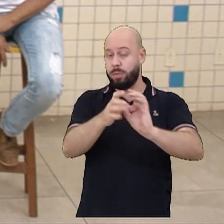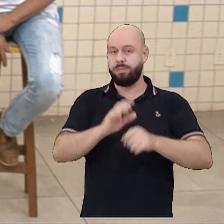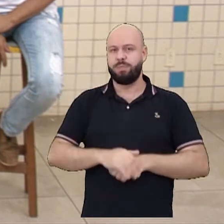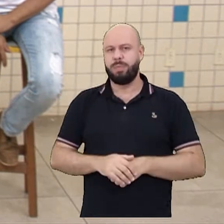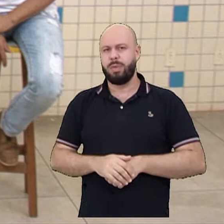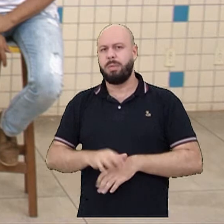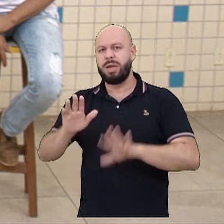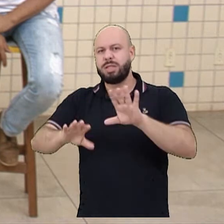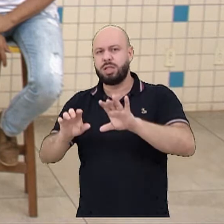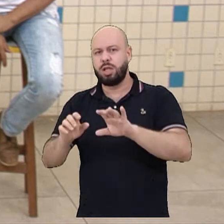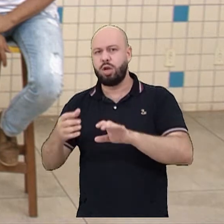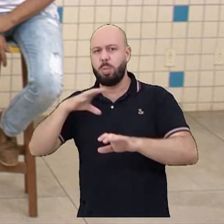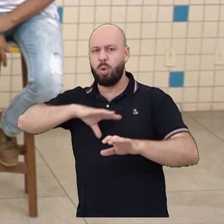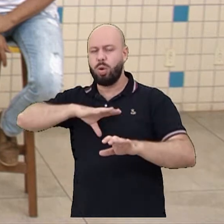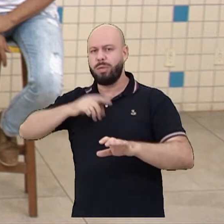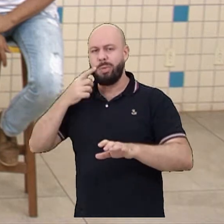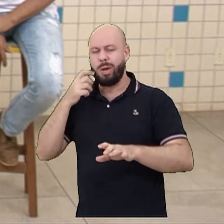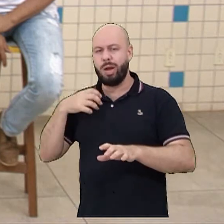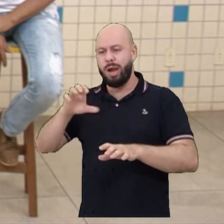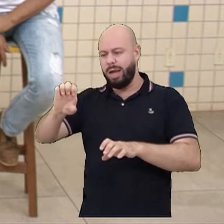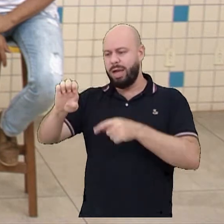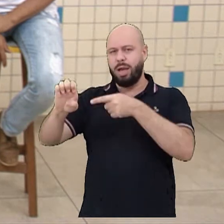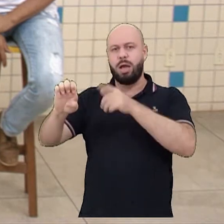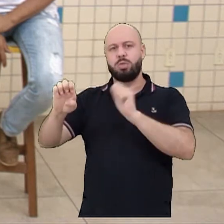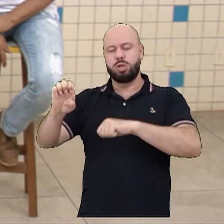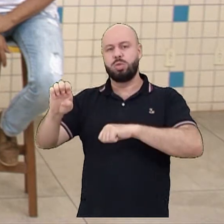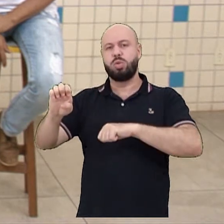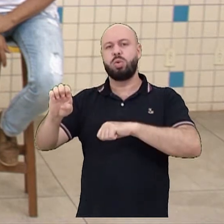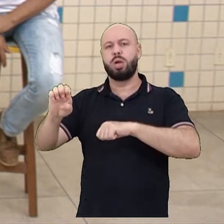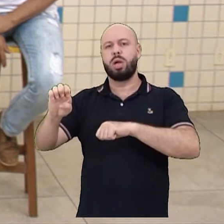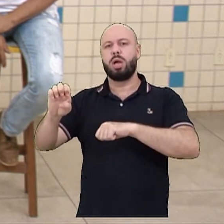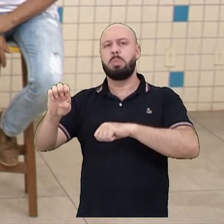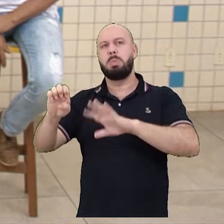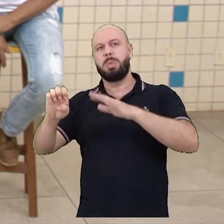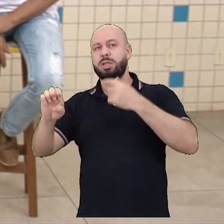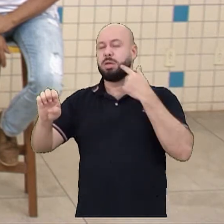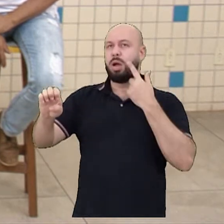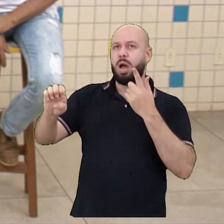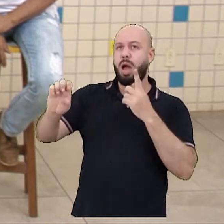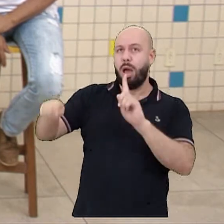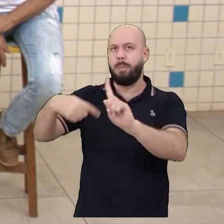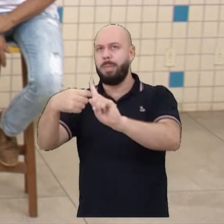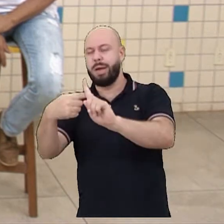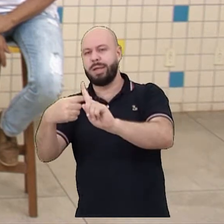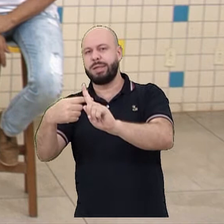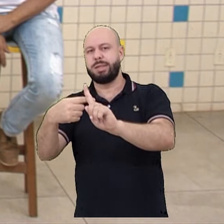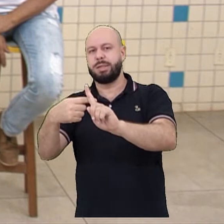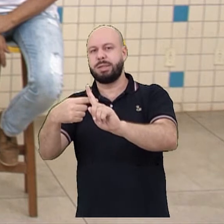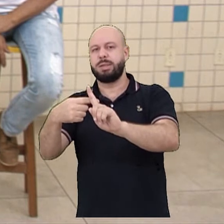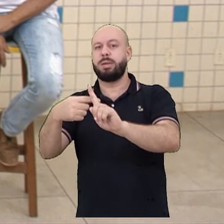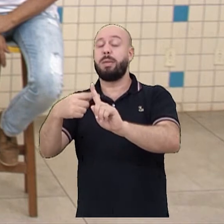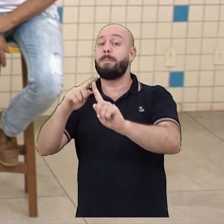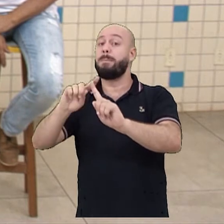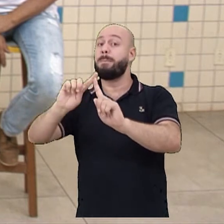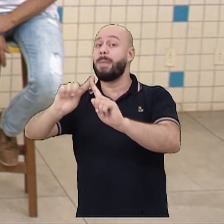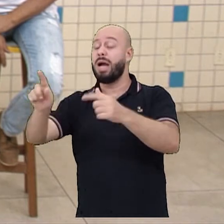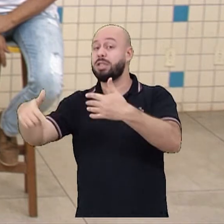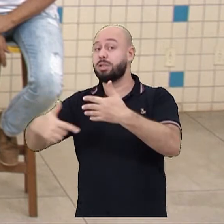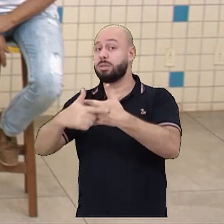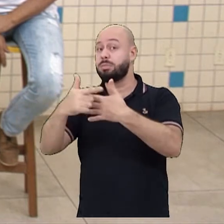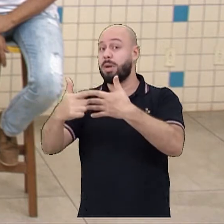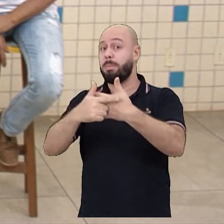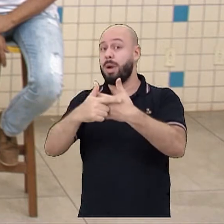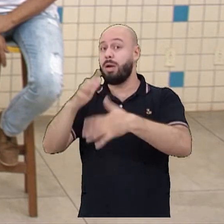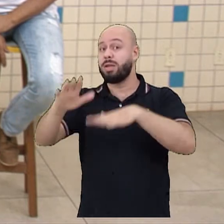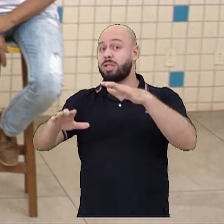como na língua portuguesa, o e pode vir como, na maioria das vezes, é uma conjunção aditiva que pode exercer a função